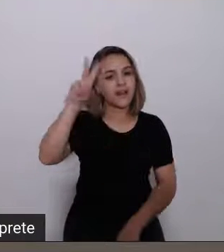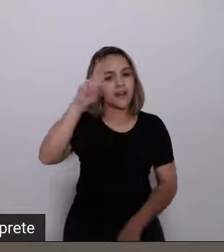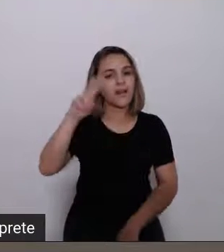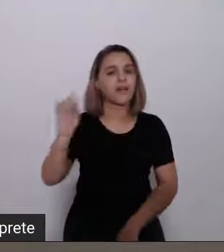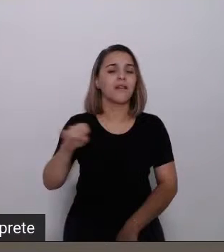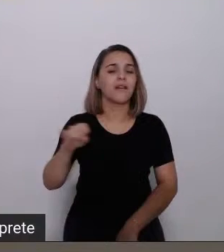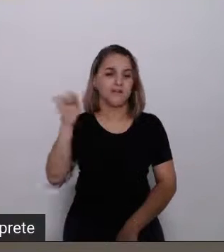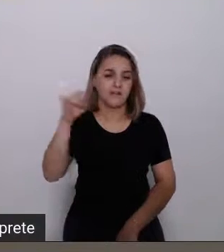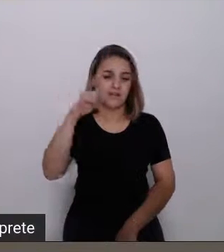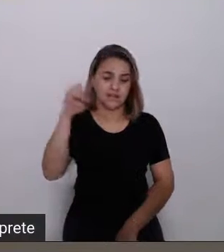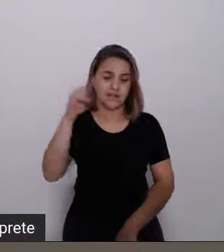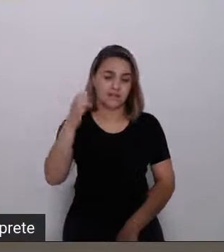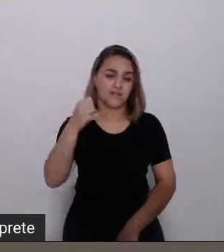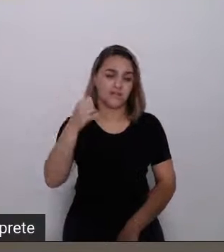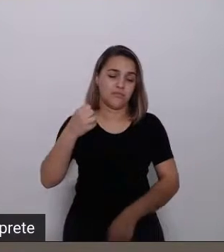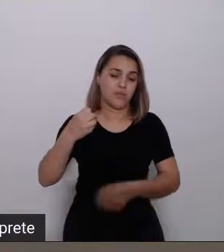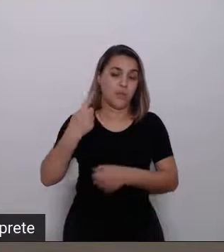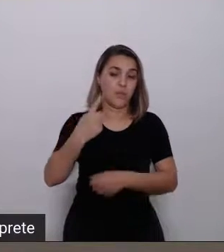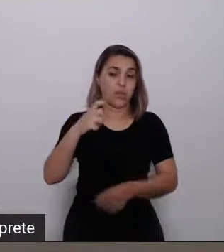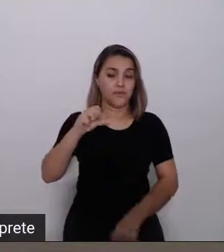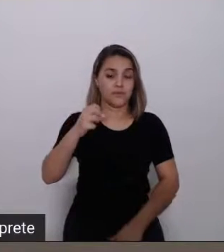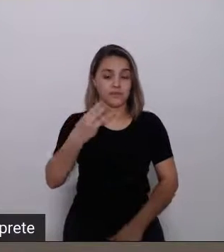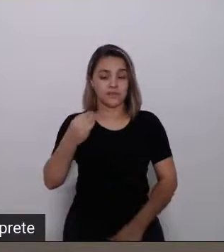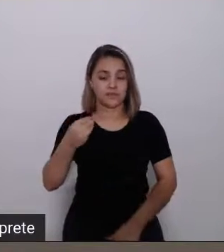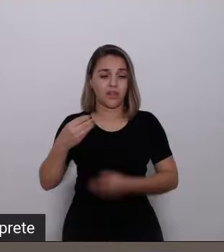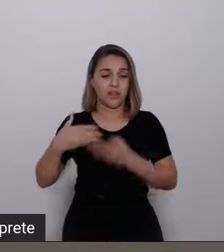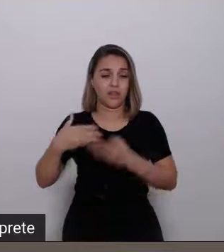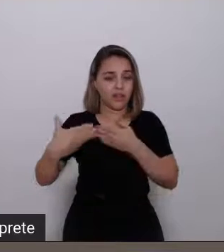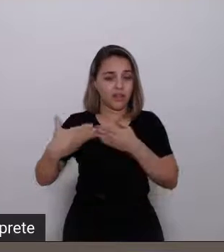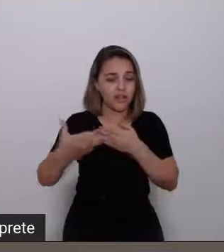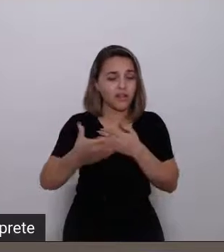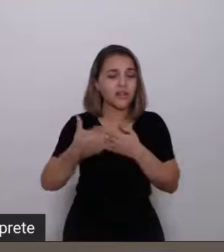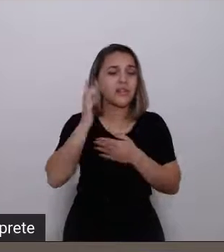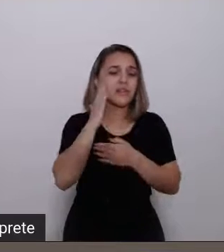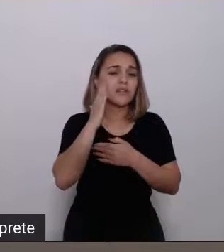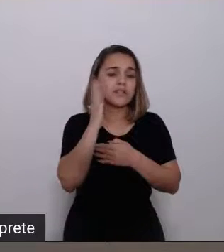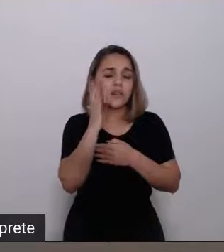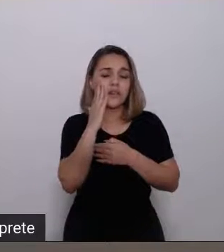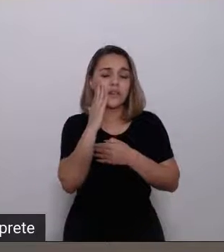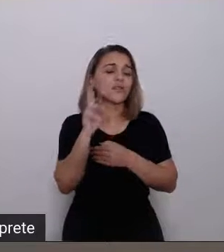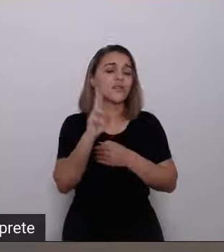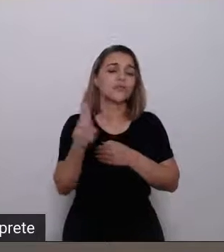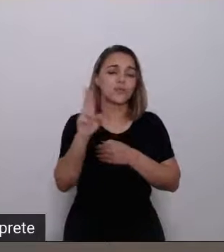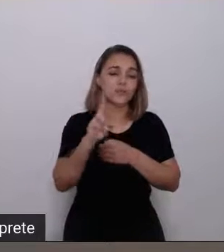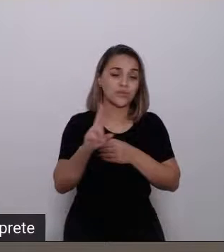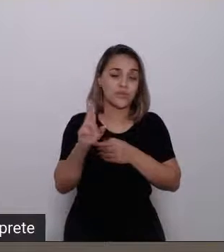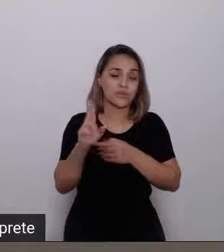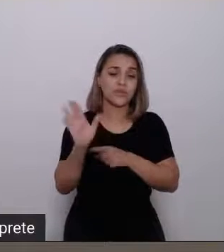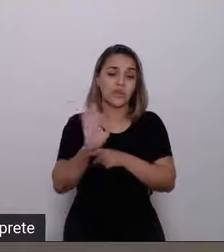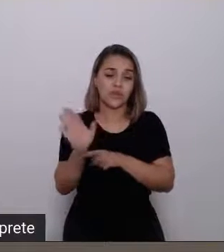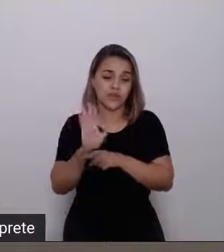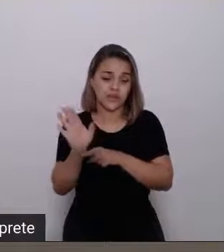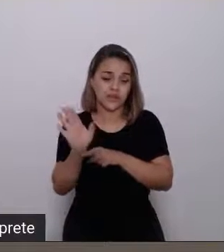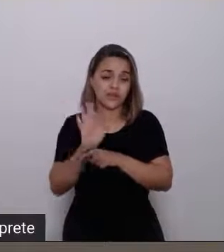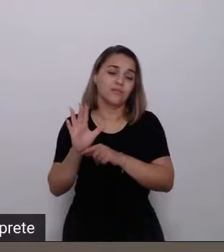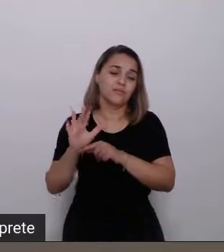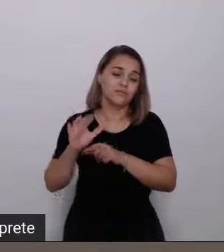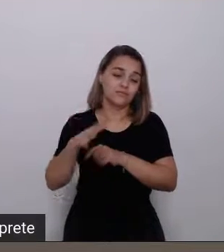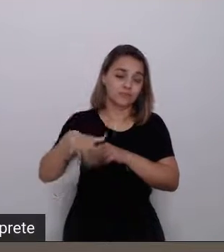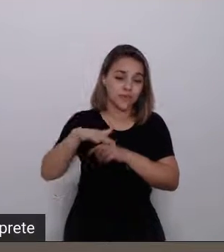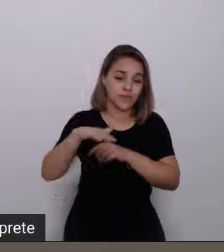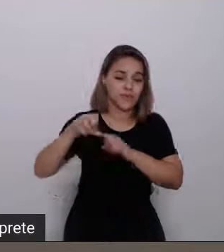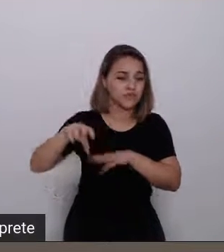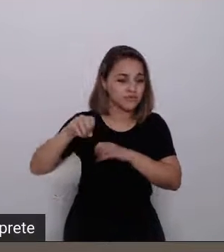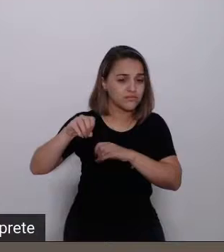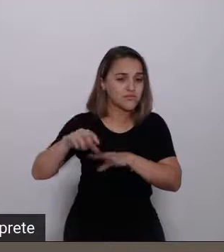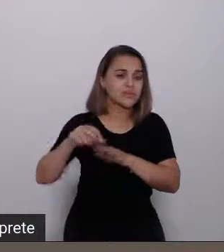frente, ele sempre teve uma noção sobre o uso do cinema como sistema educativo, como instrumento. Isso também vale quando ele faz